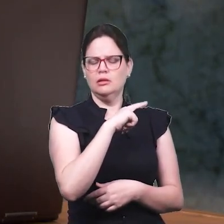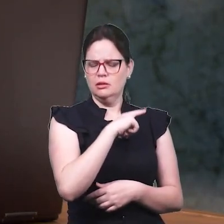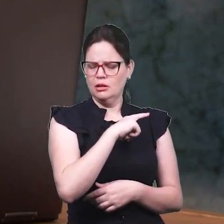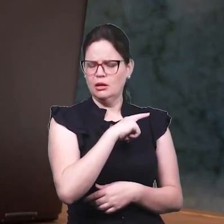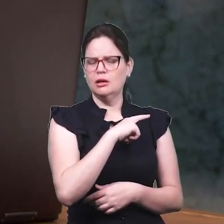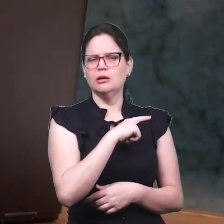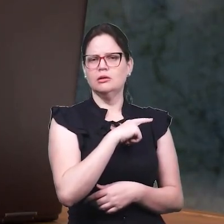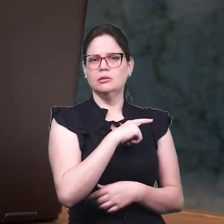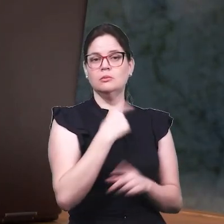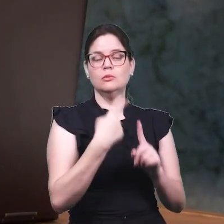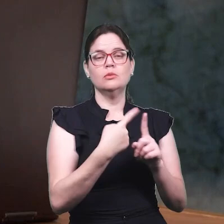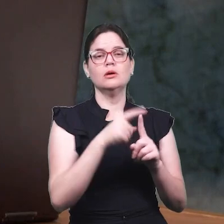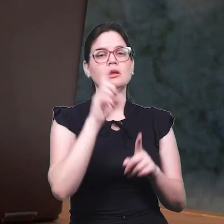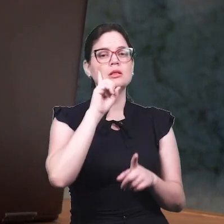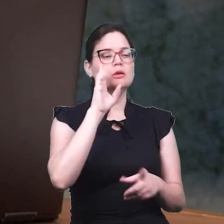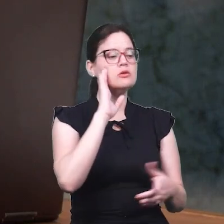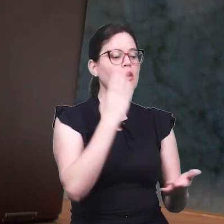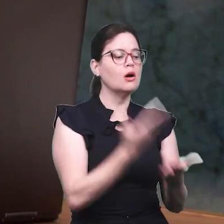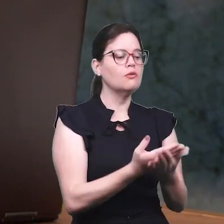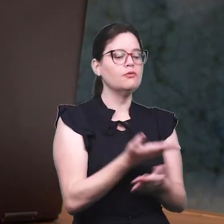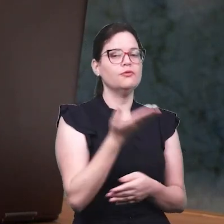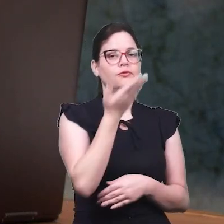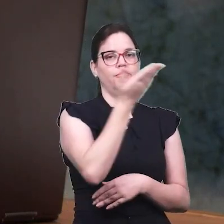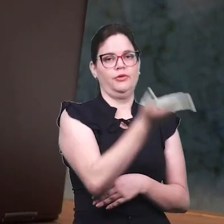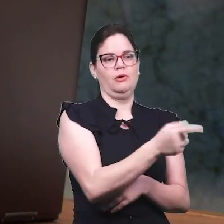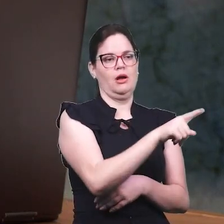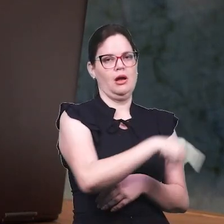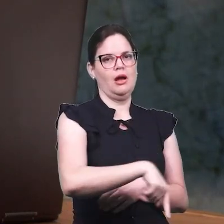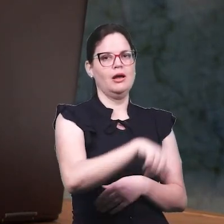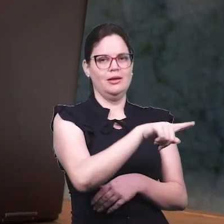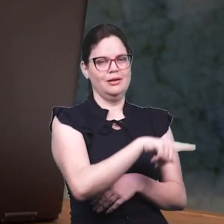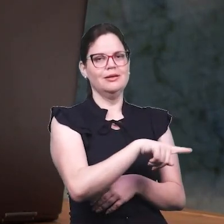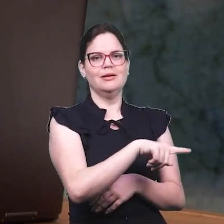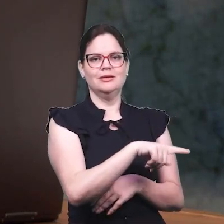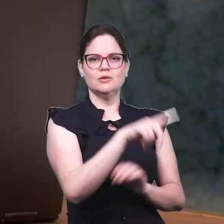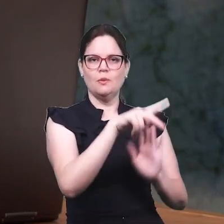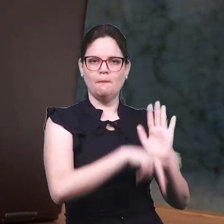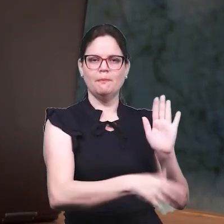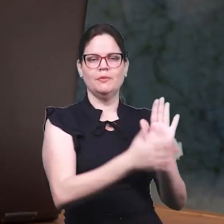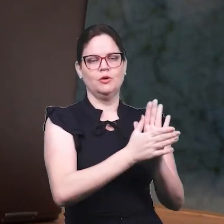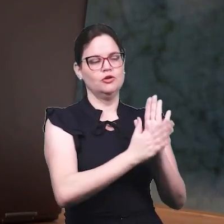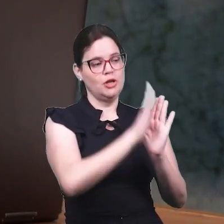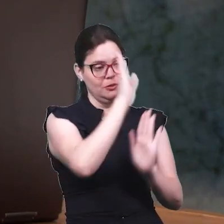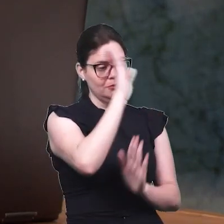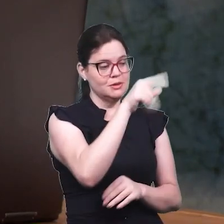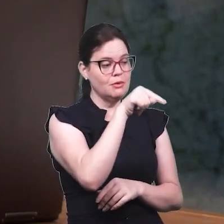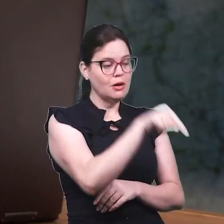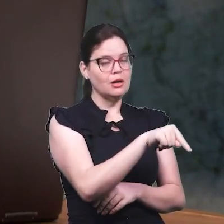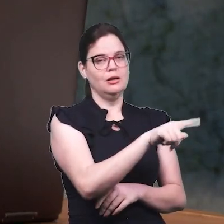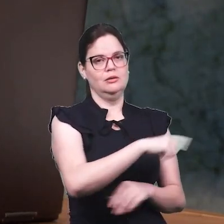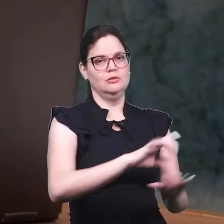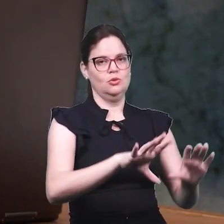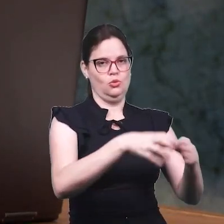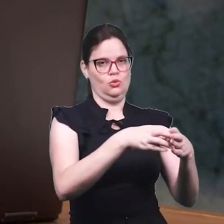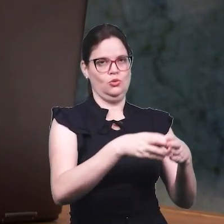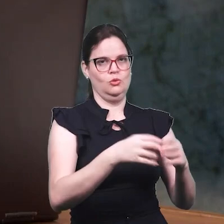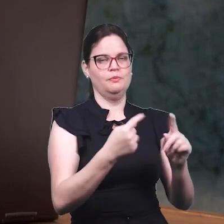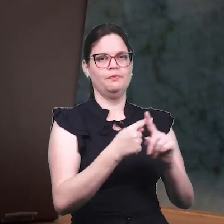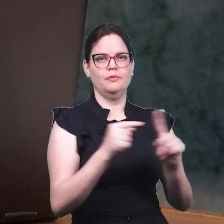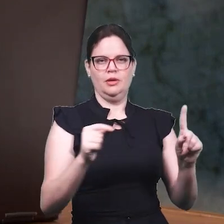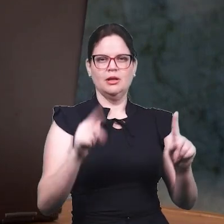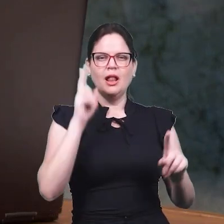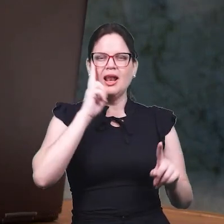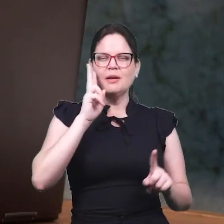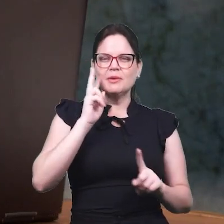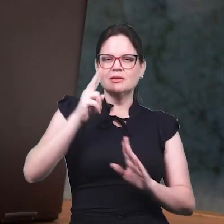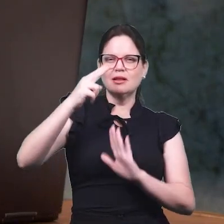a vantagem, porque Deus confiou a palavra inicialmente, primeiramente, a ele. E naquele